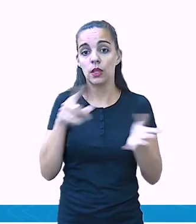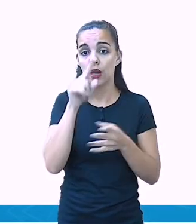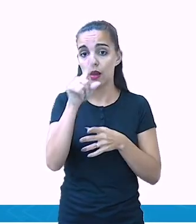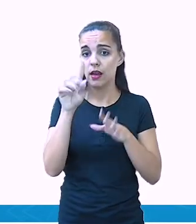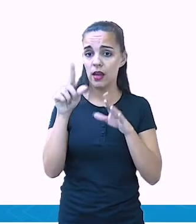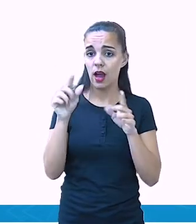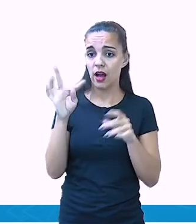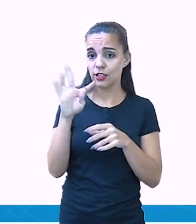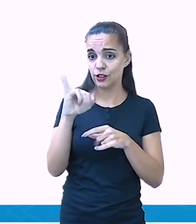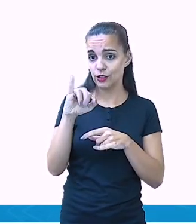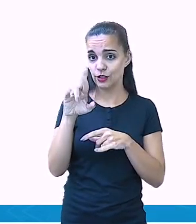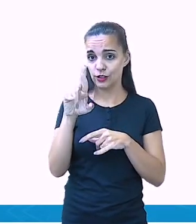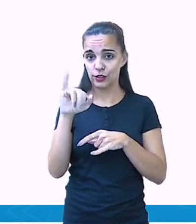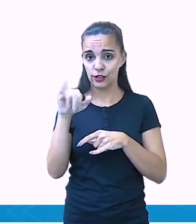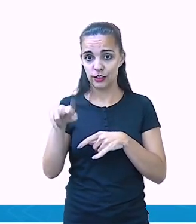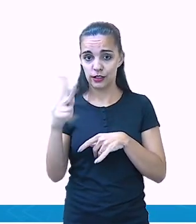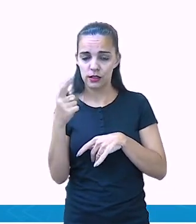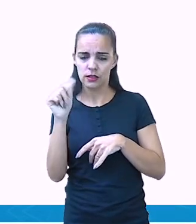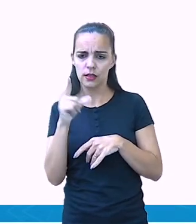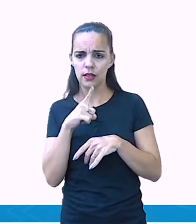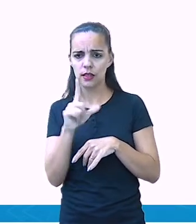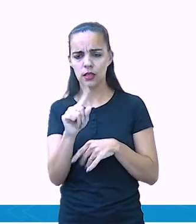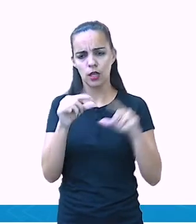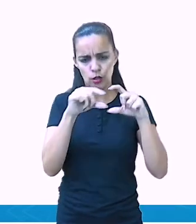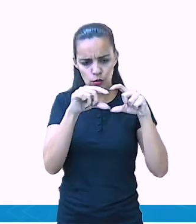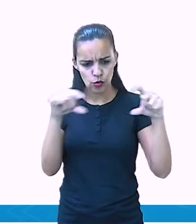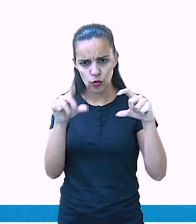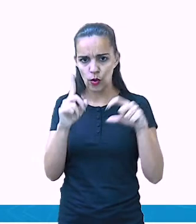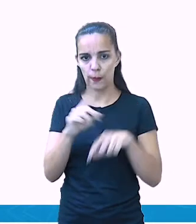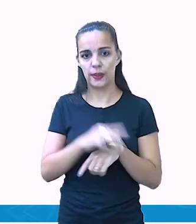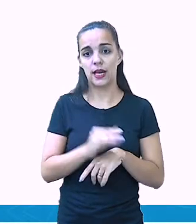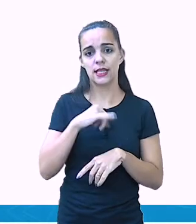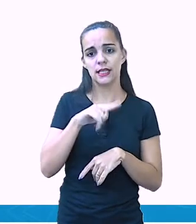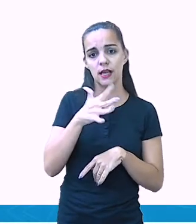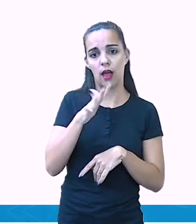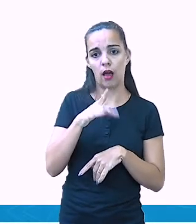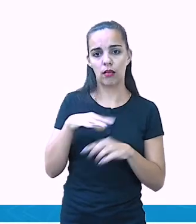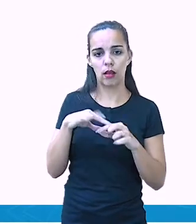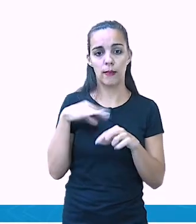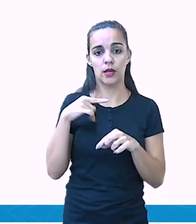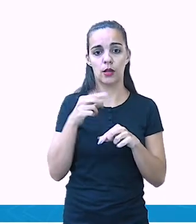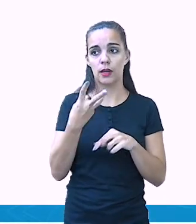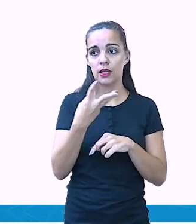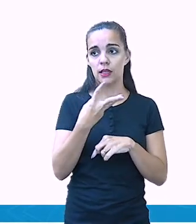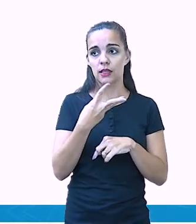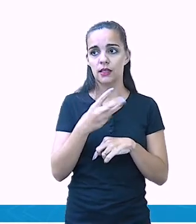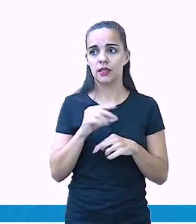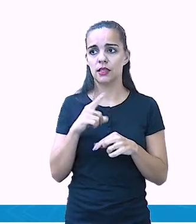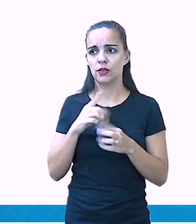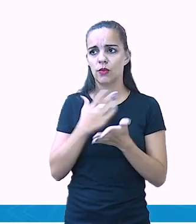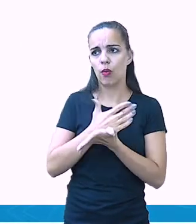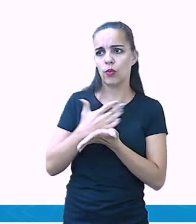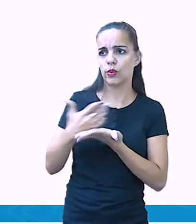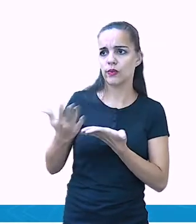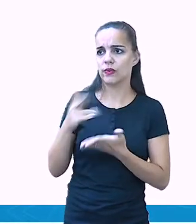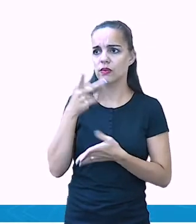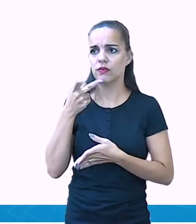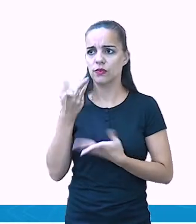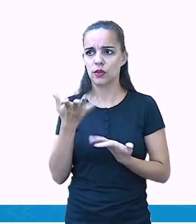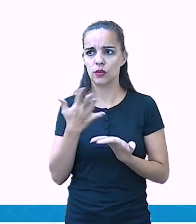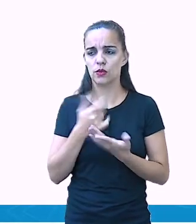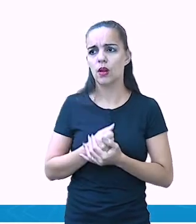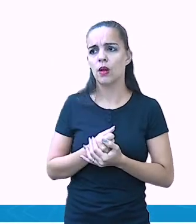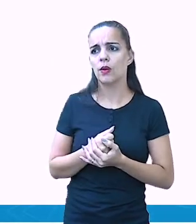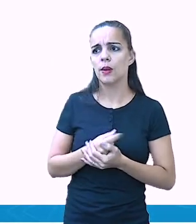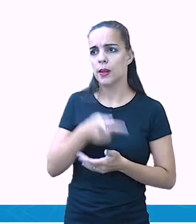só, geralmente eles tinham um formato de 30 centímetros de largura por 10 centímetros de altura. No início, quando se veio